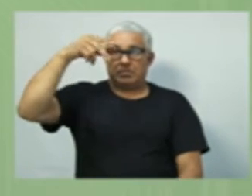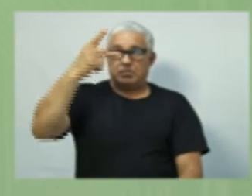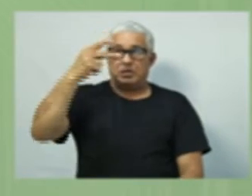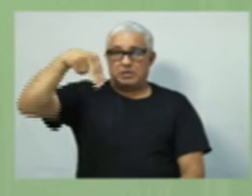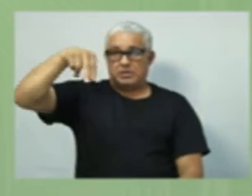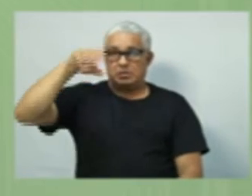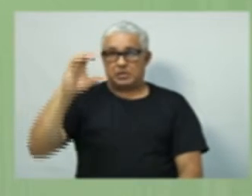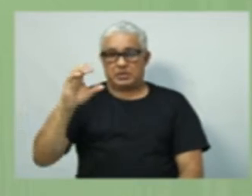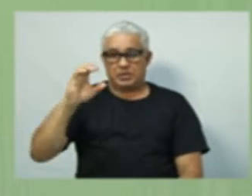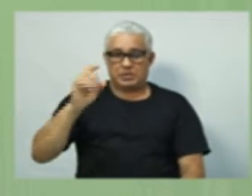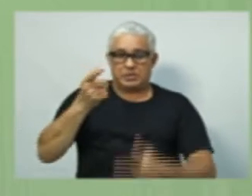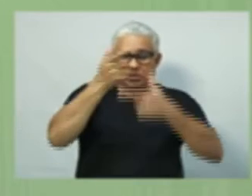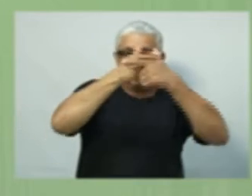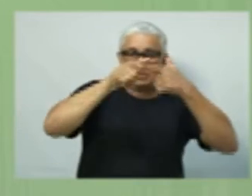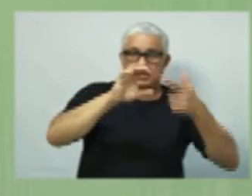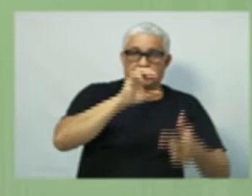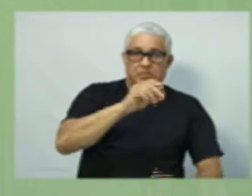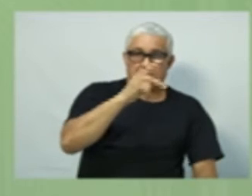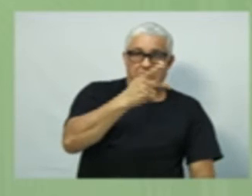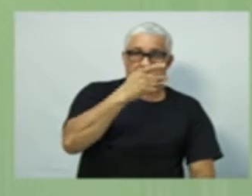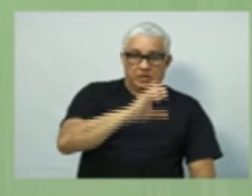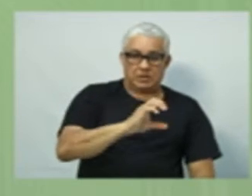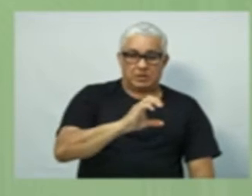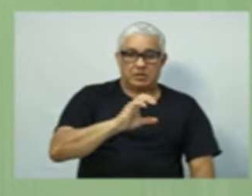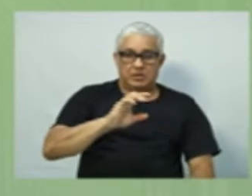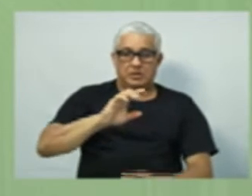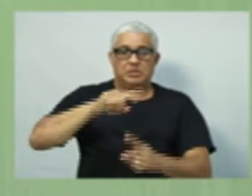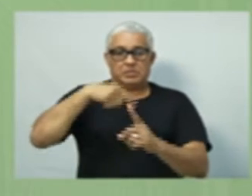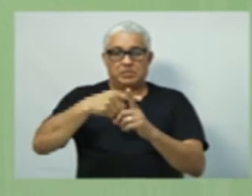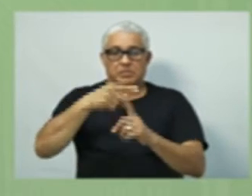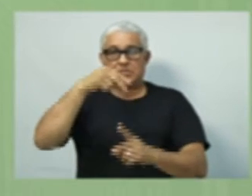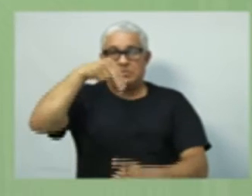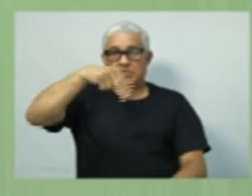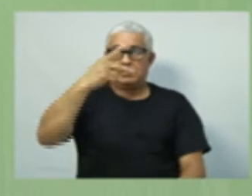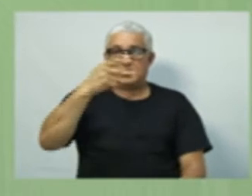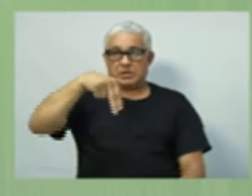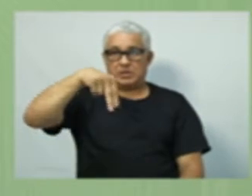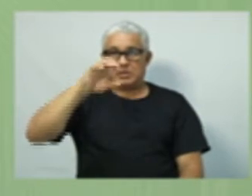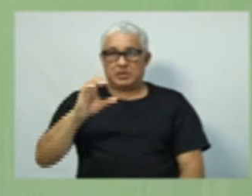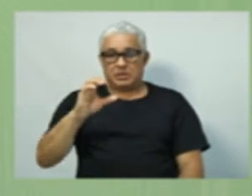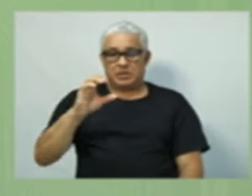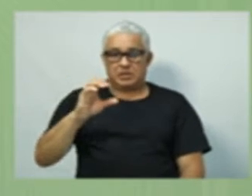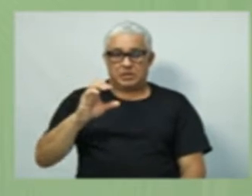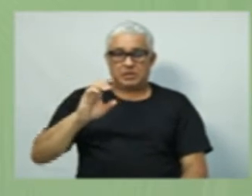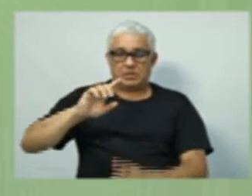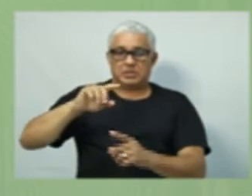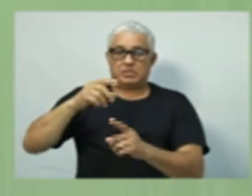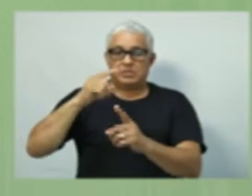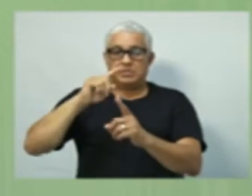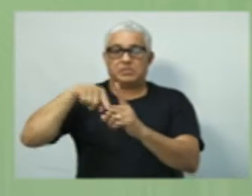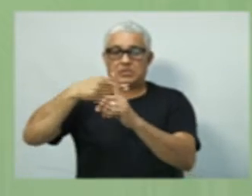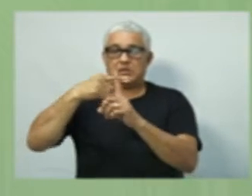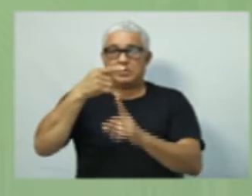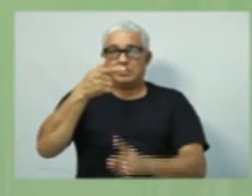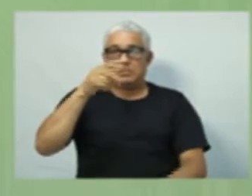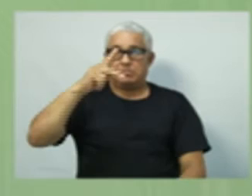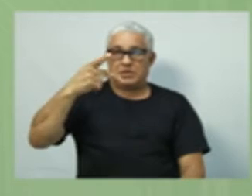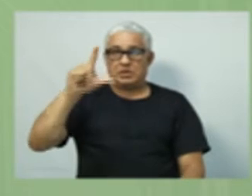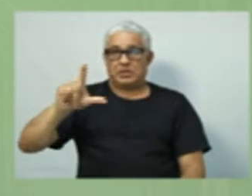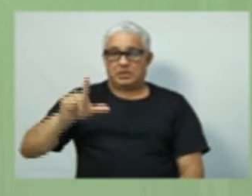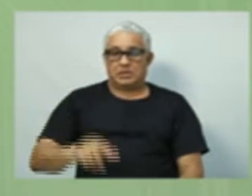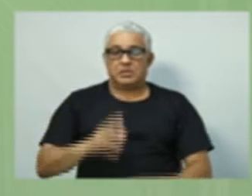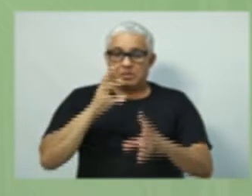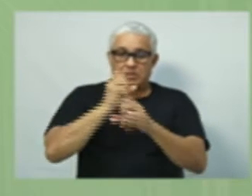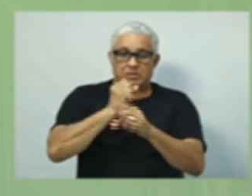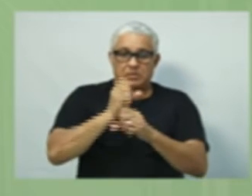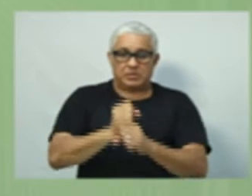não circulante esse aqui é o meu patrimônio líquido fechou a porta ok calculando né meu